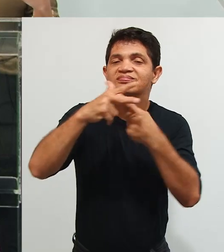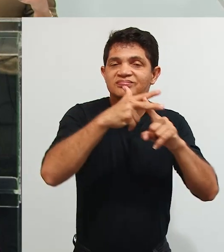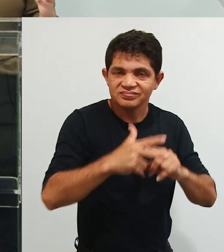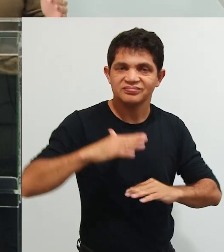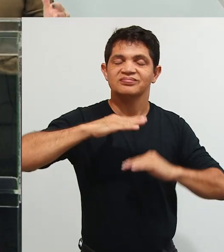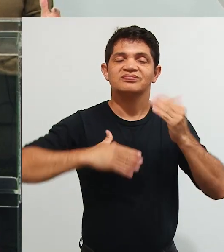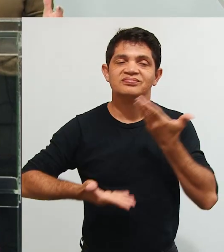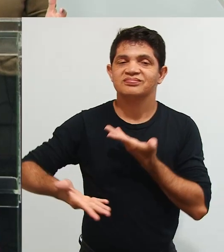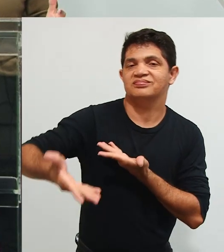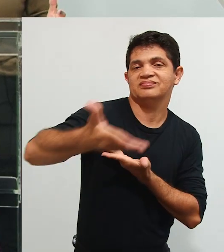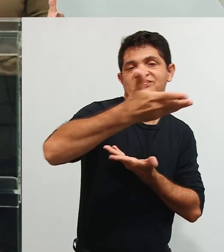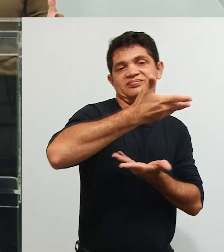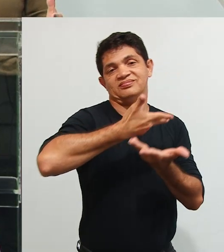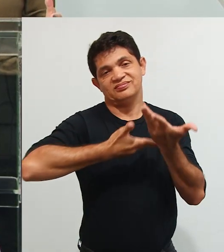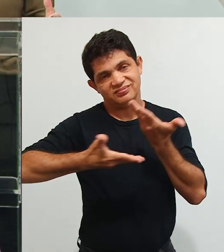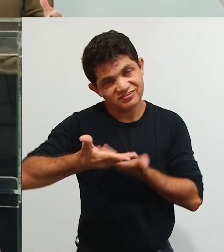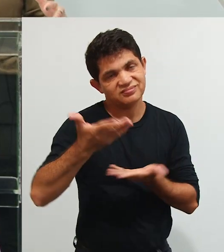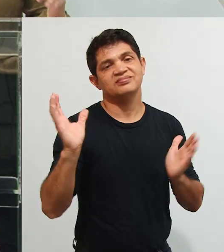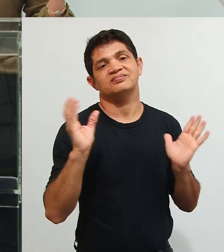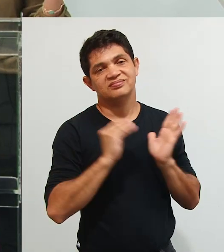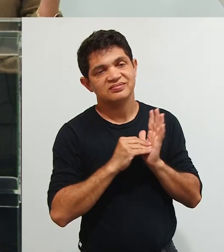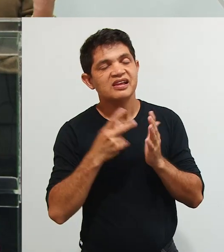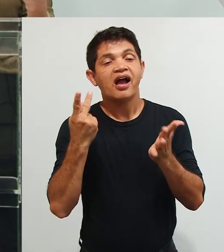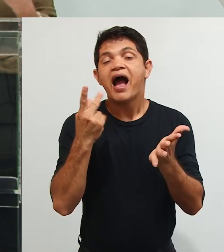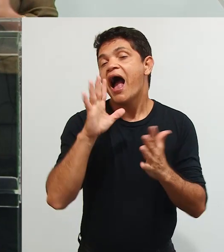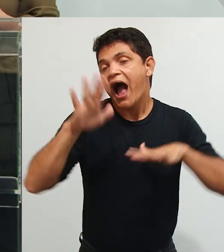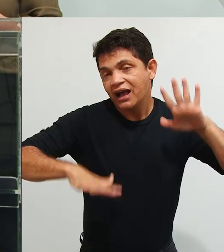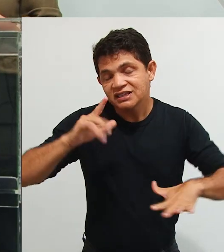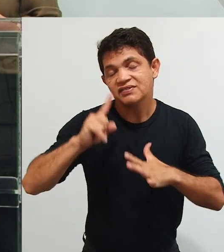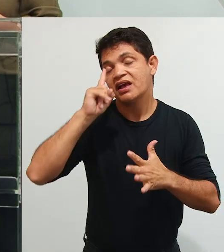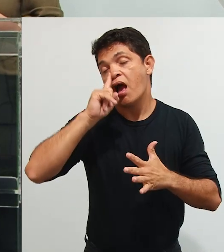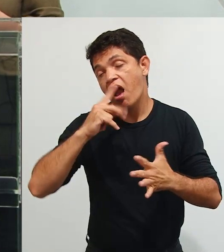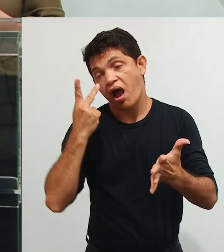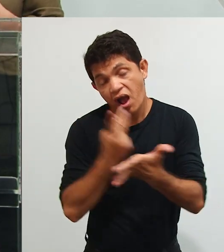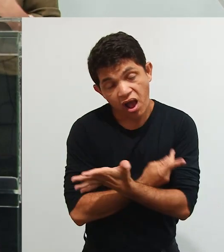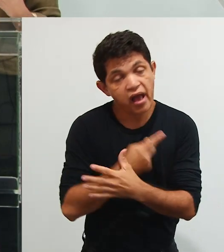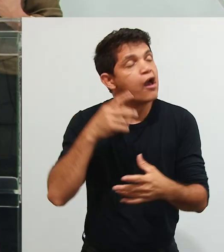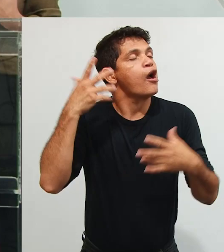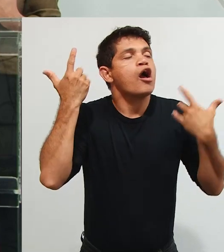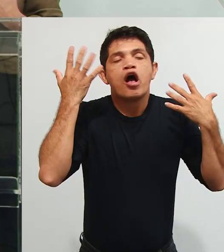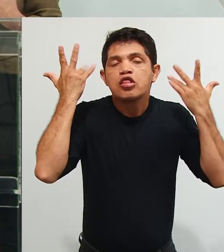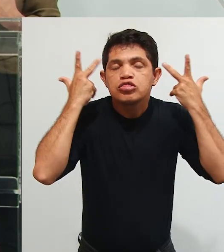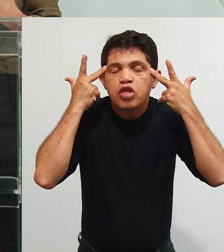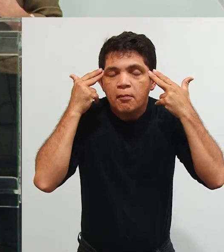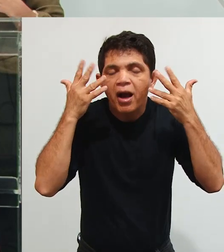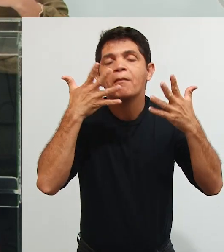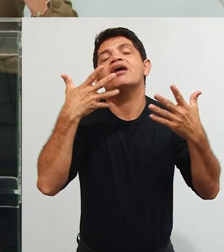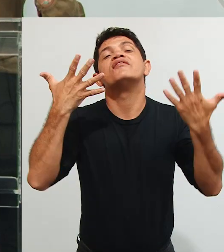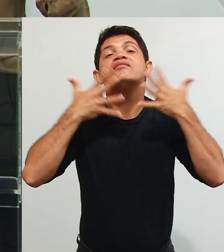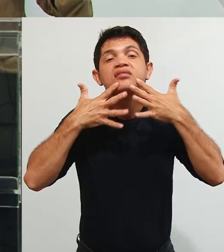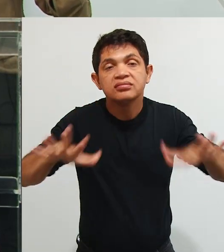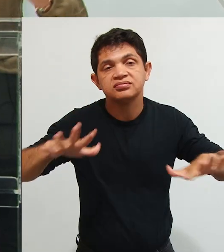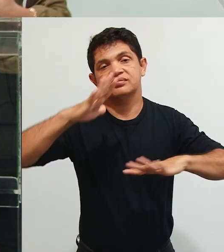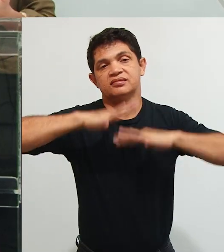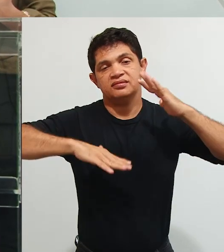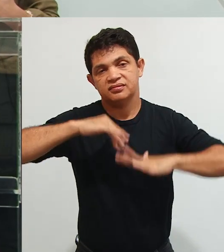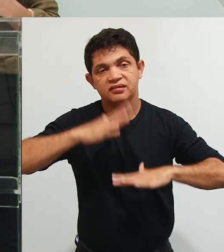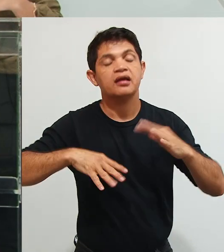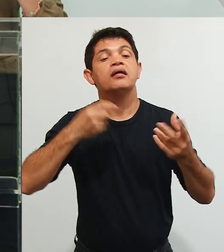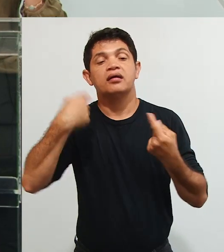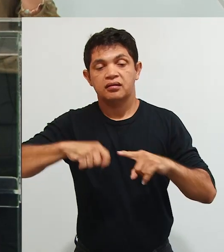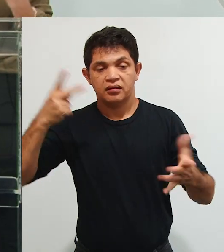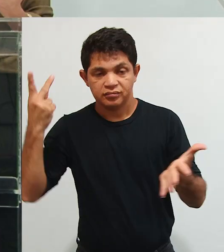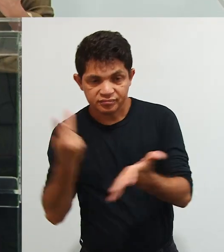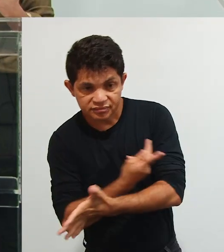precisa enxergar aquilo como um erro institucional e trabalhar em equipe, porque se alguém da